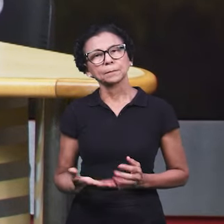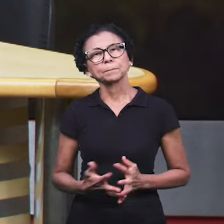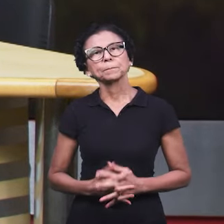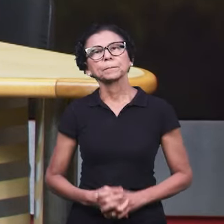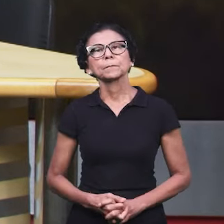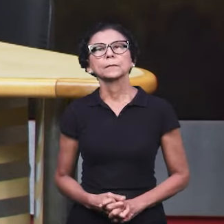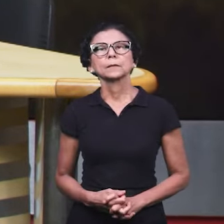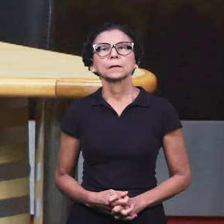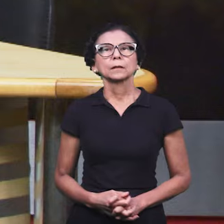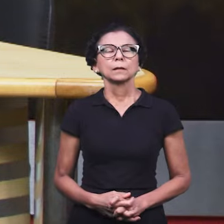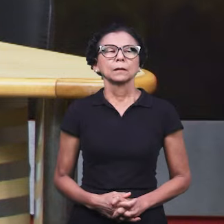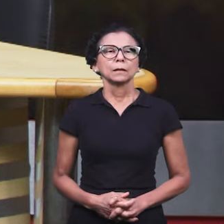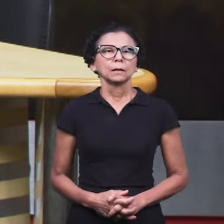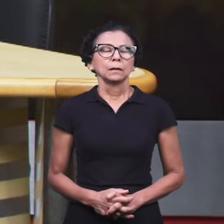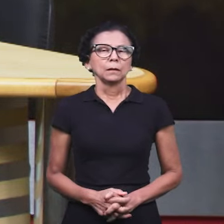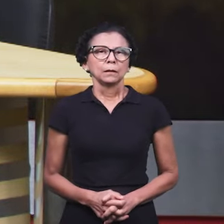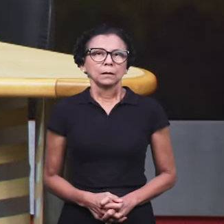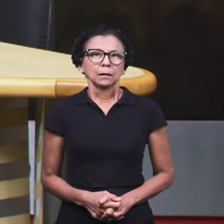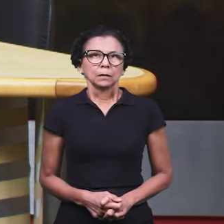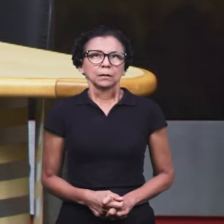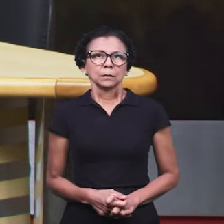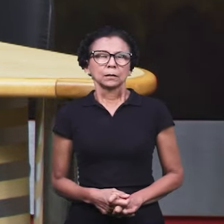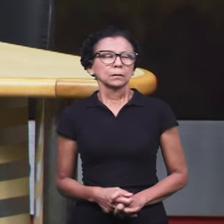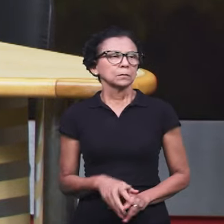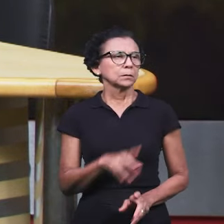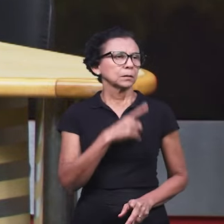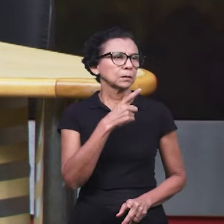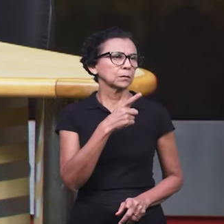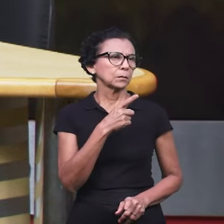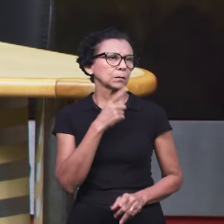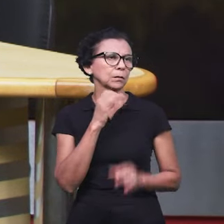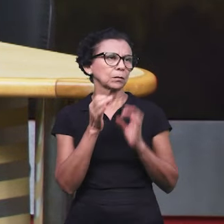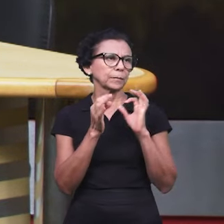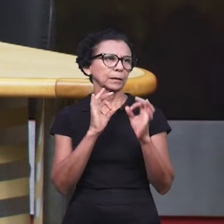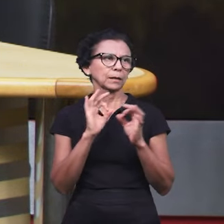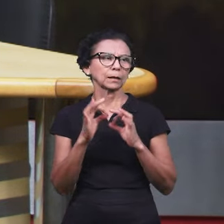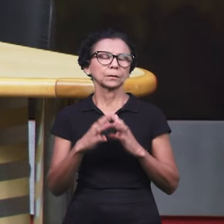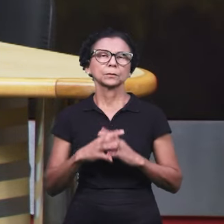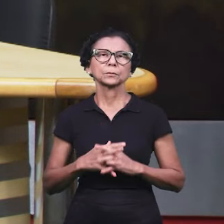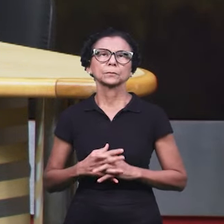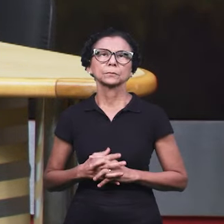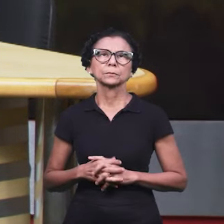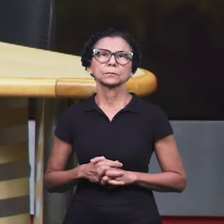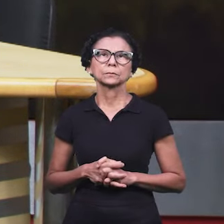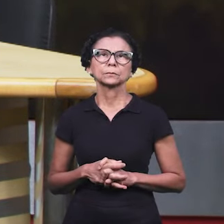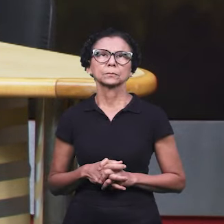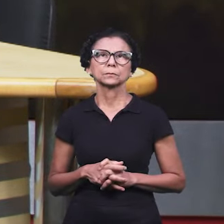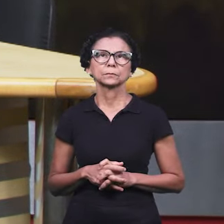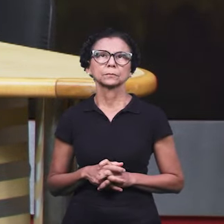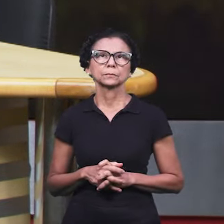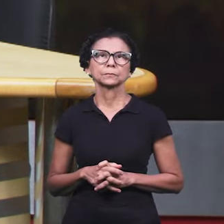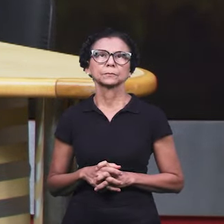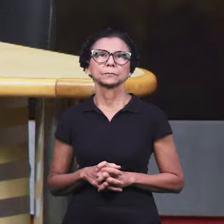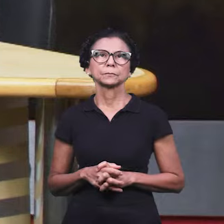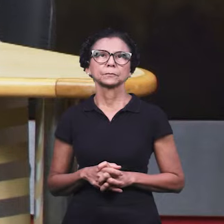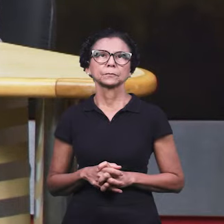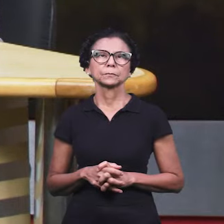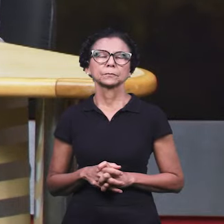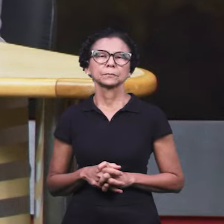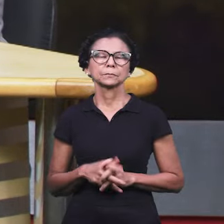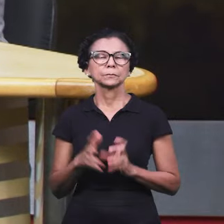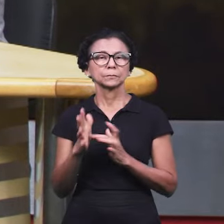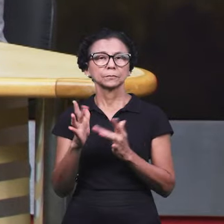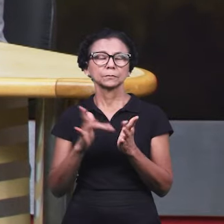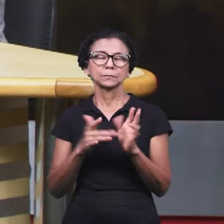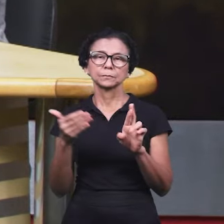em relação a isso então eu queria deixar essa reflexão não sei se vocês querem fazer algum comentário por isso que em tudo ele é o nosso a